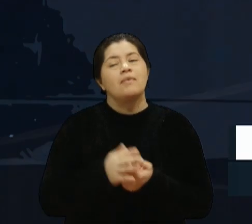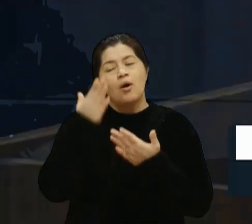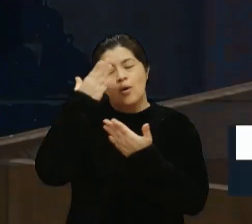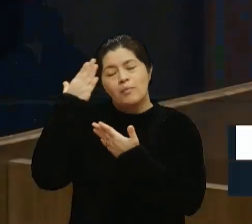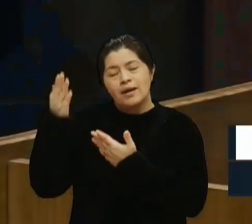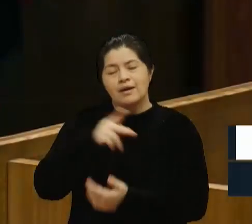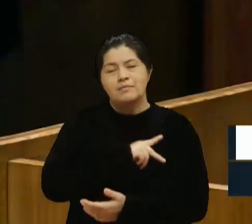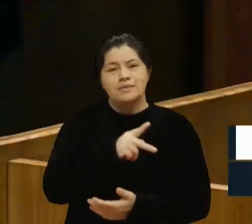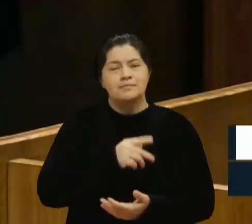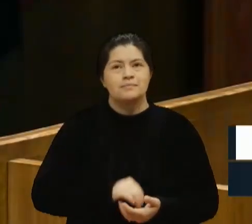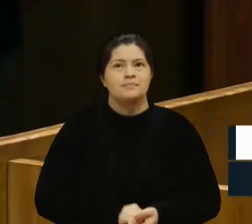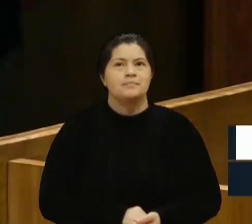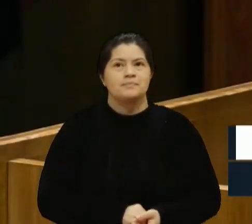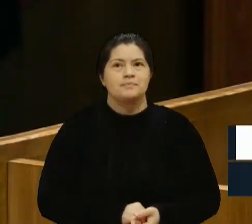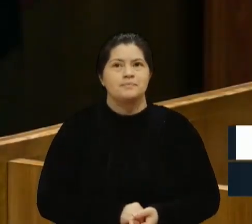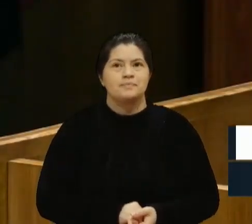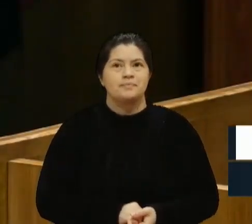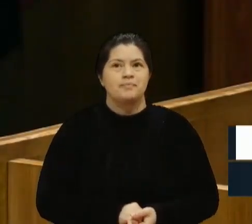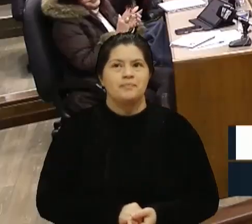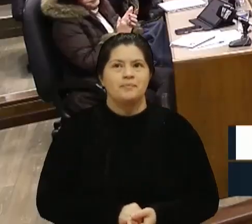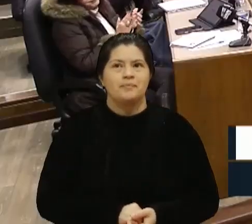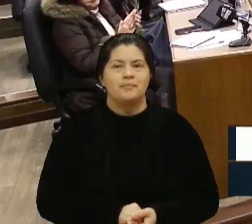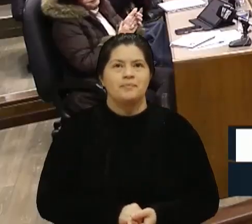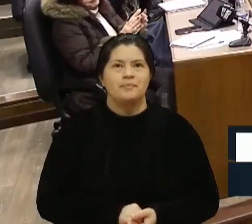obrigado, presidente.